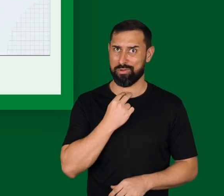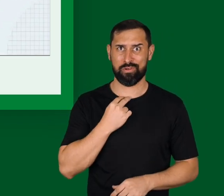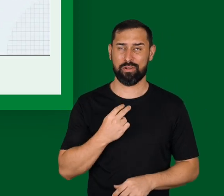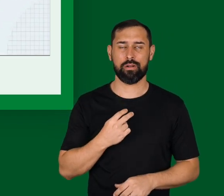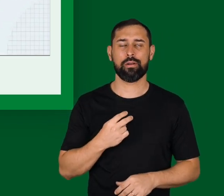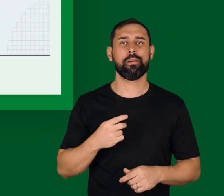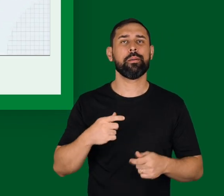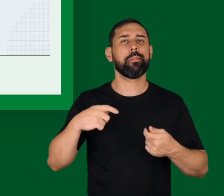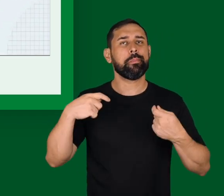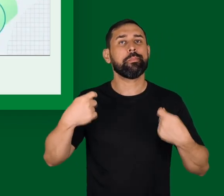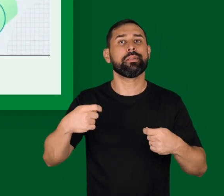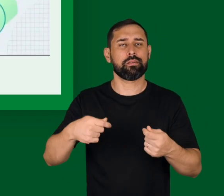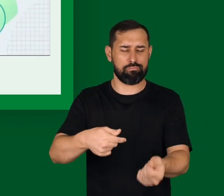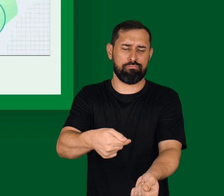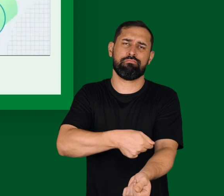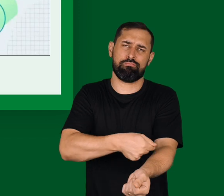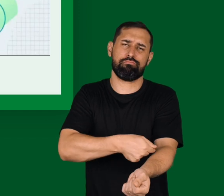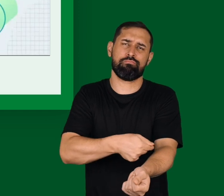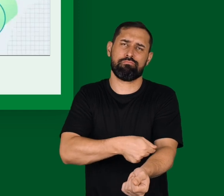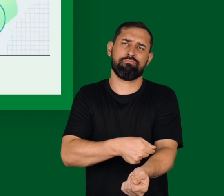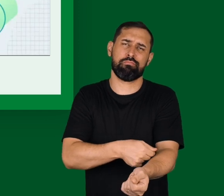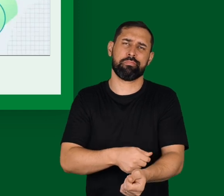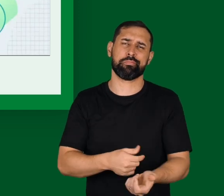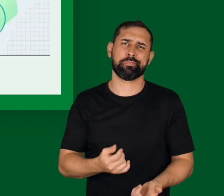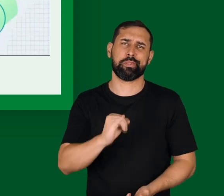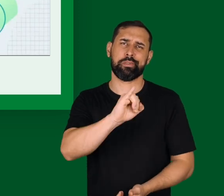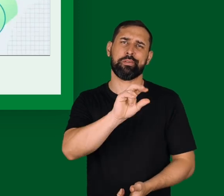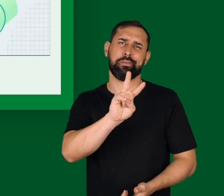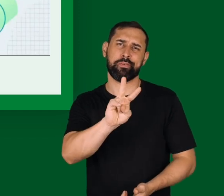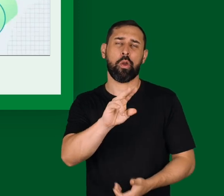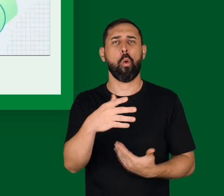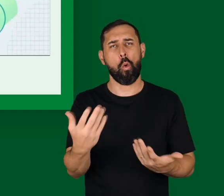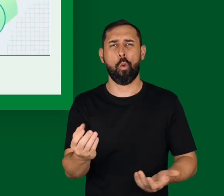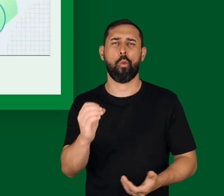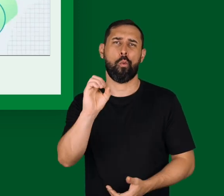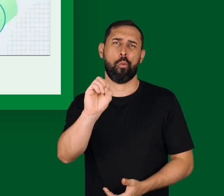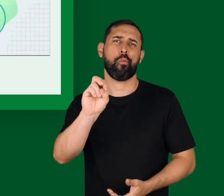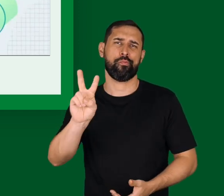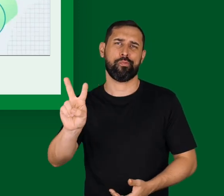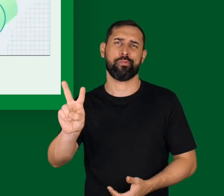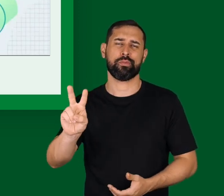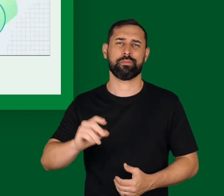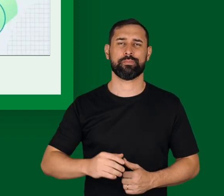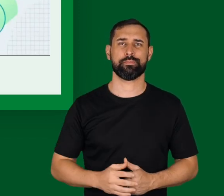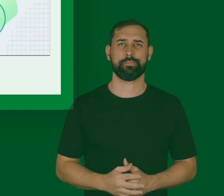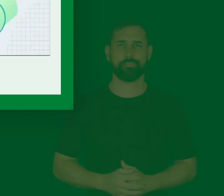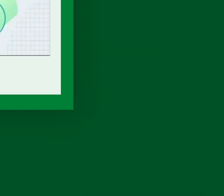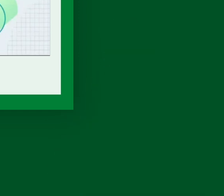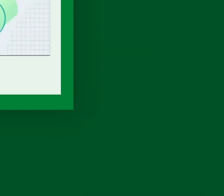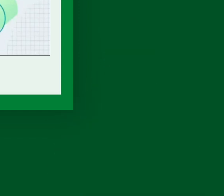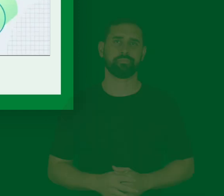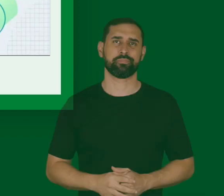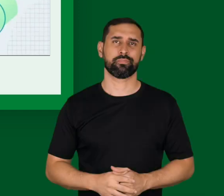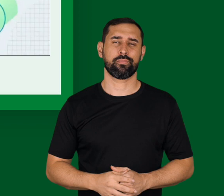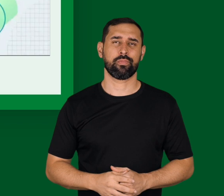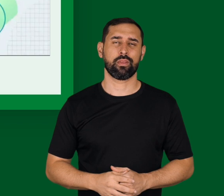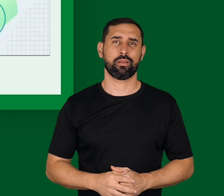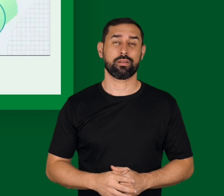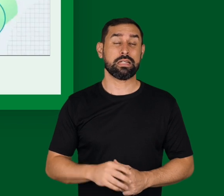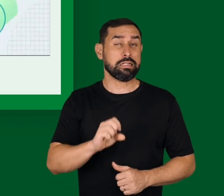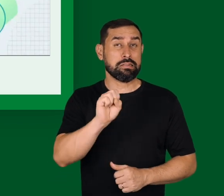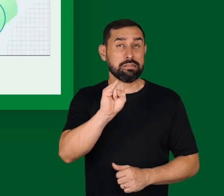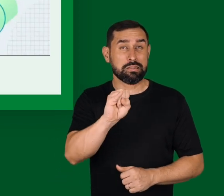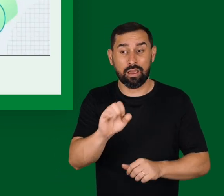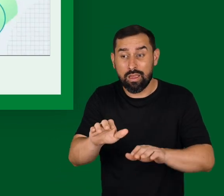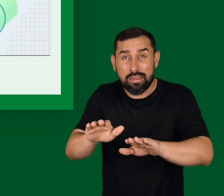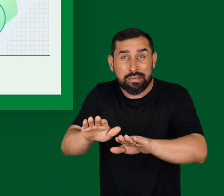mesmo dentro de um acesso vascular ou, né, na forma intraóssea, né, endovenosa ou intraóssea, tá?